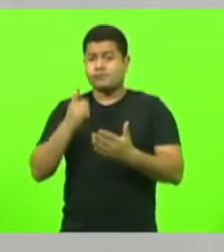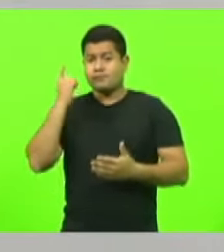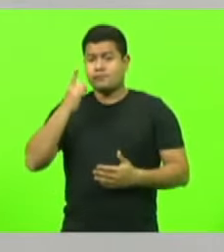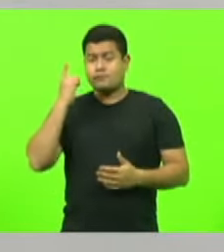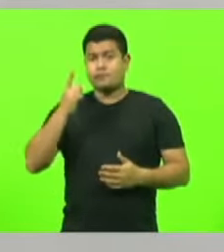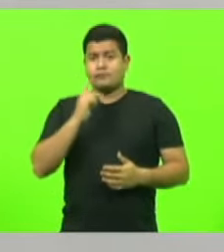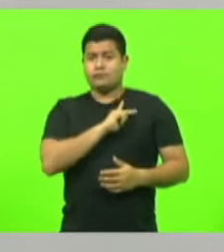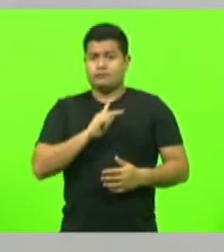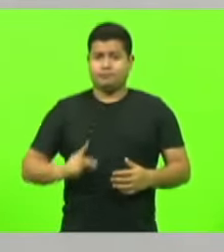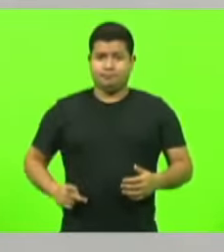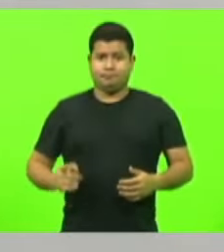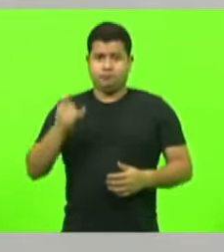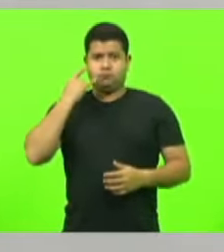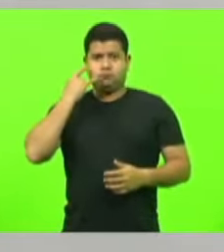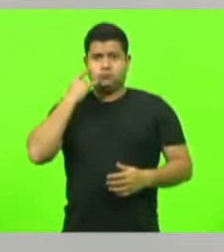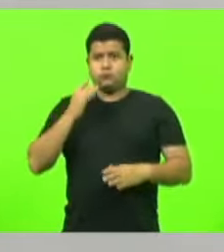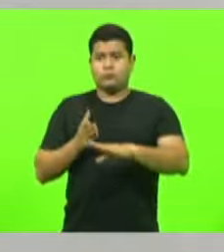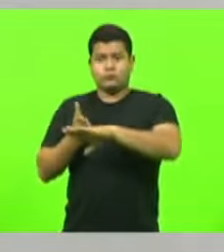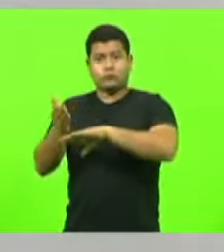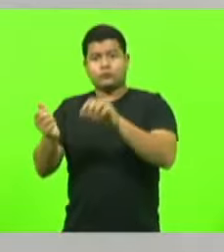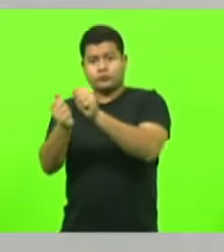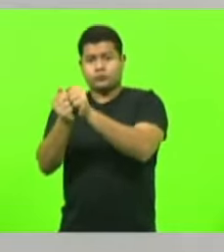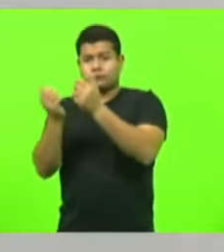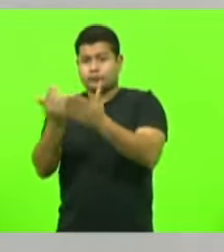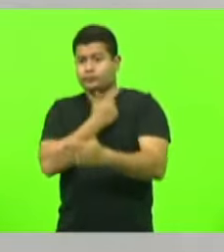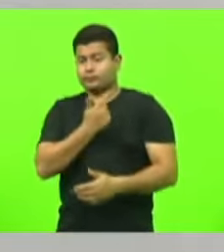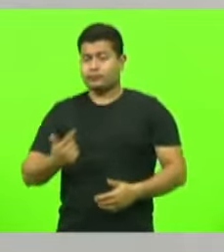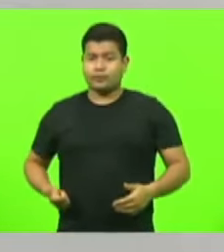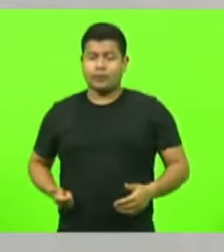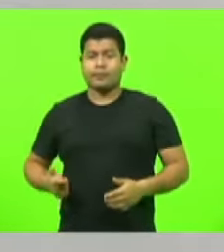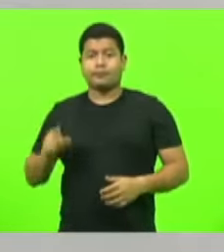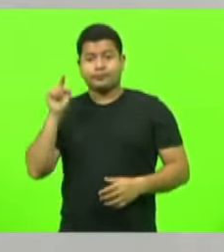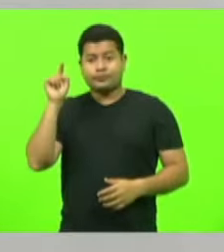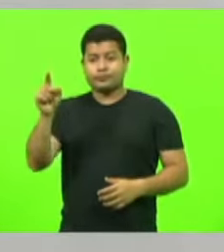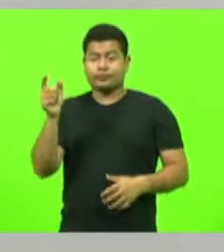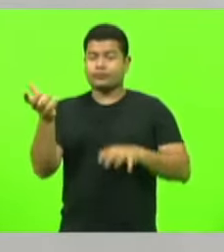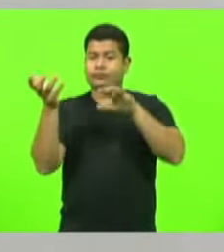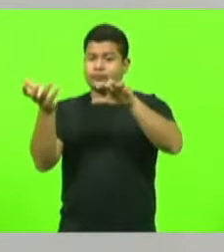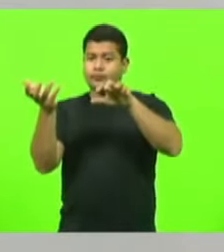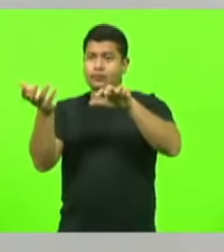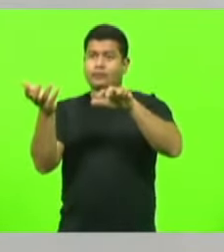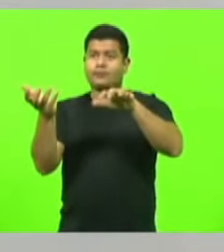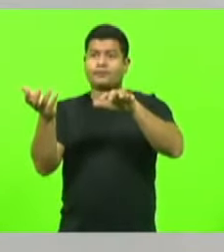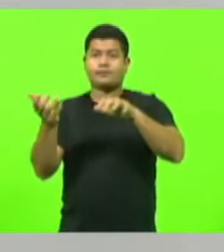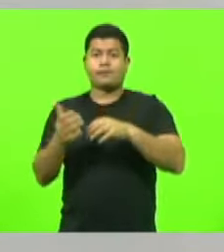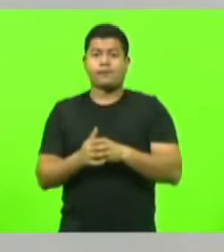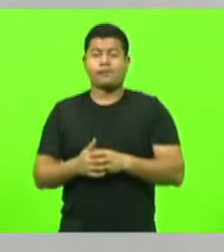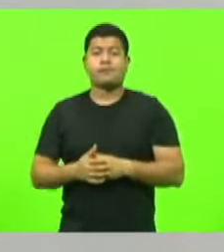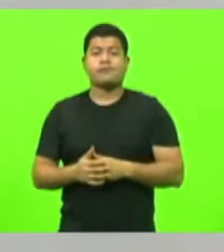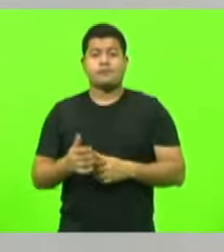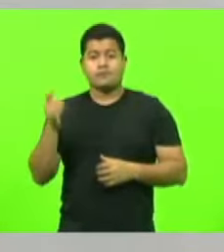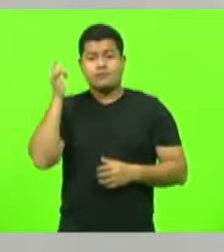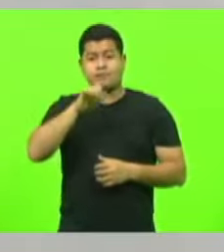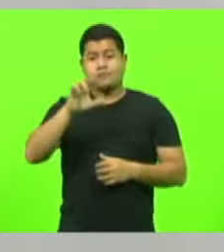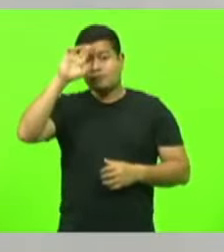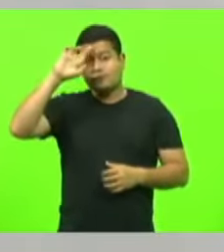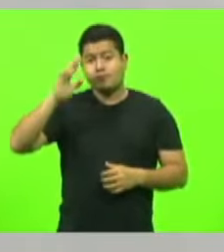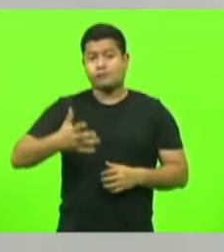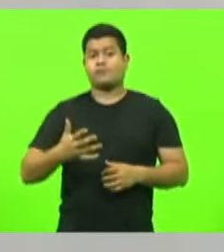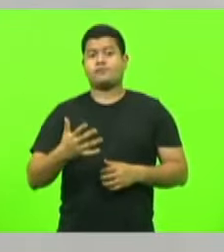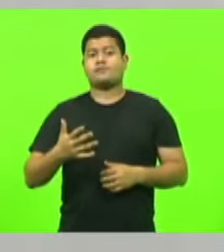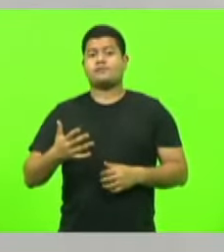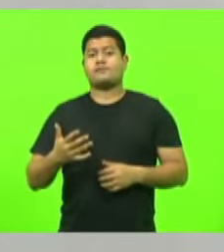da presidência e acompanhou o governador lá no Congresso Nacional, para desatar essa briguinha